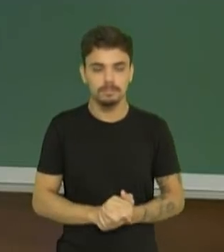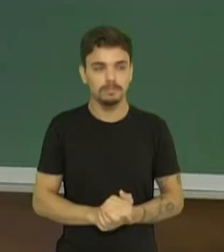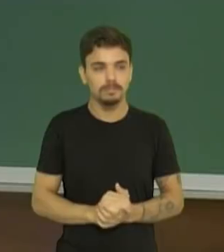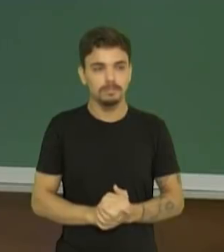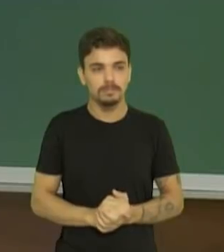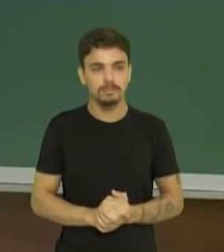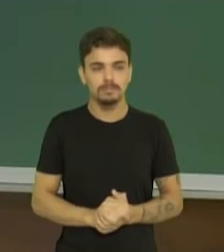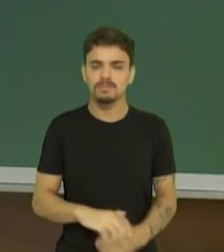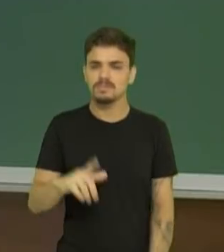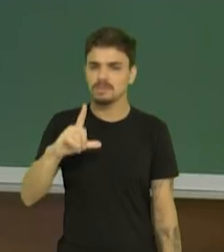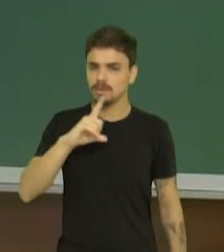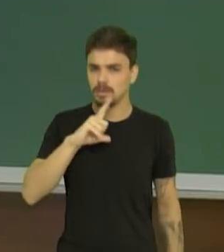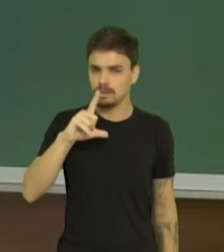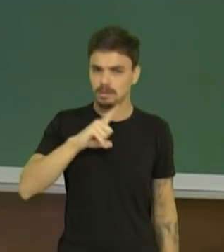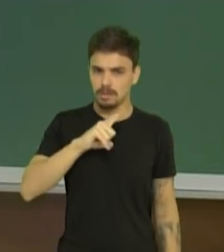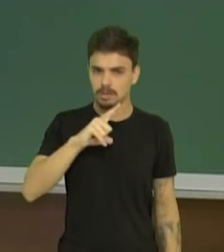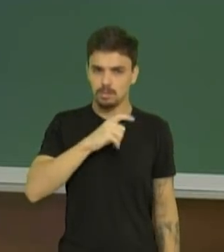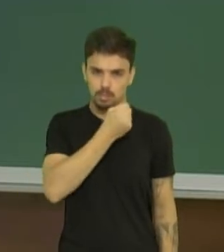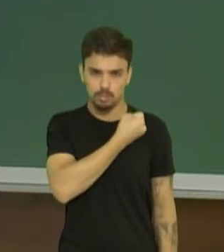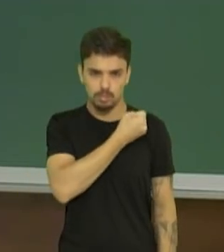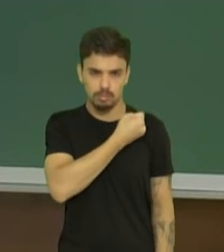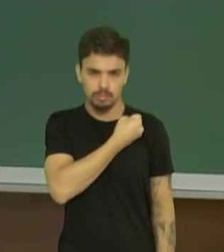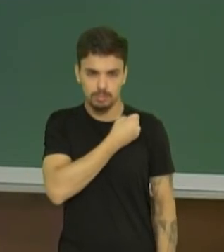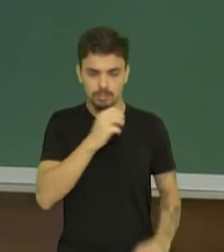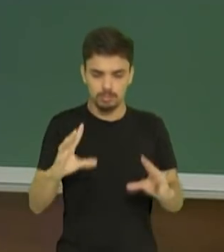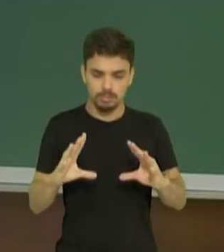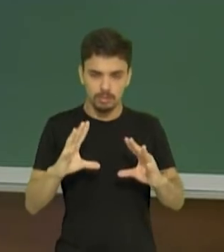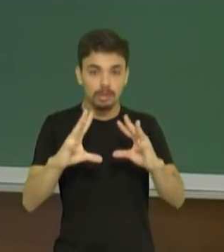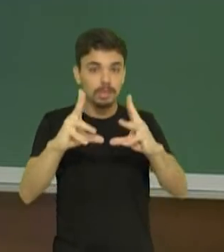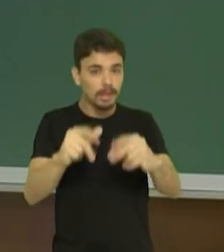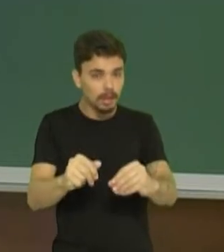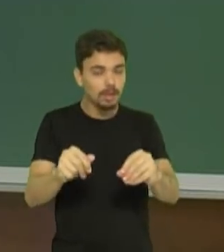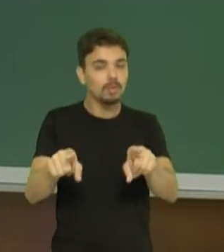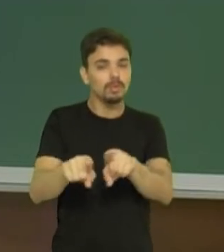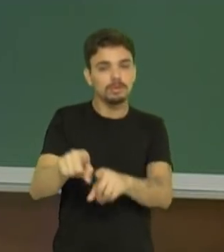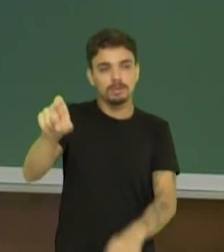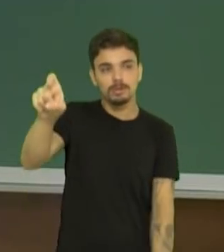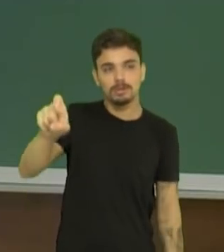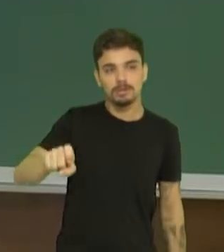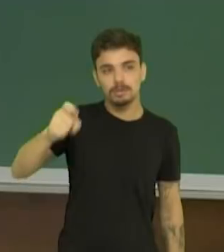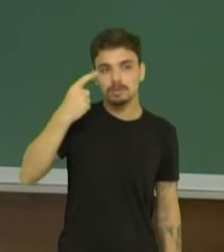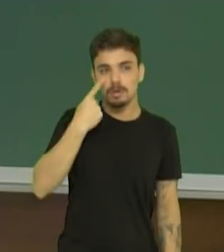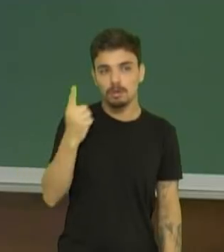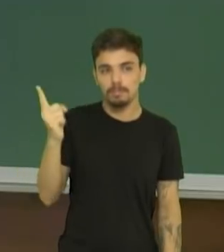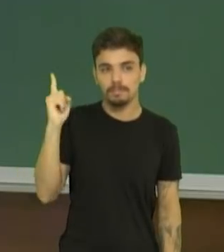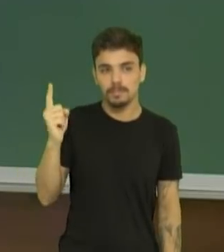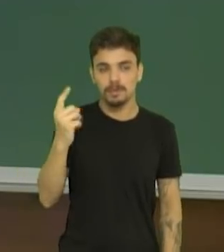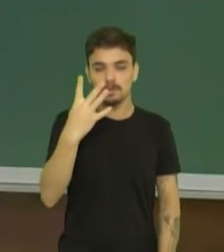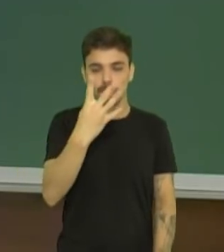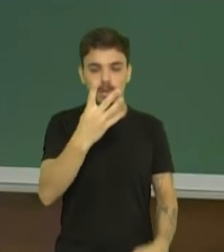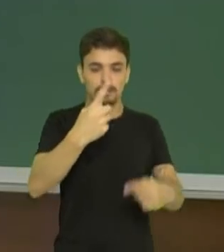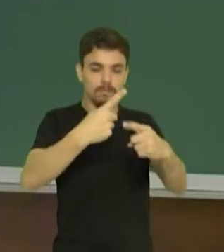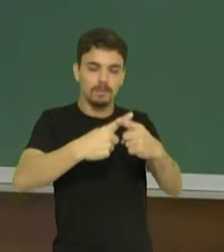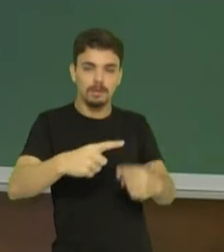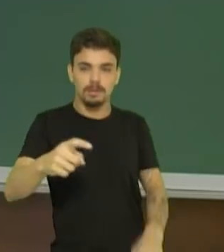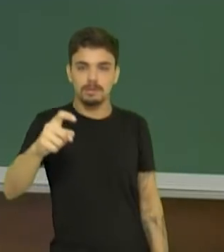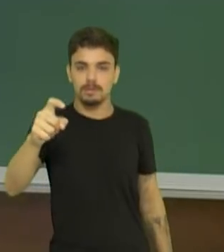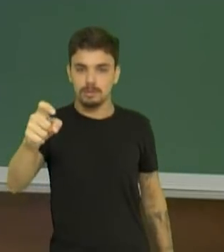Existe algum número inteiro, x, tal que 4 vezes o x seja igual a